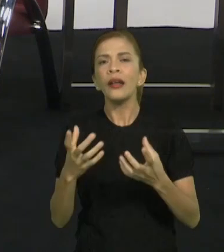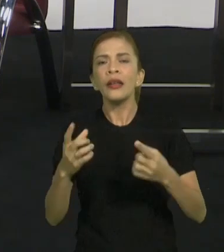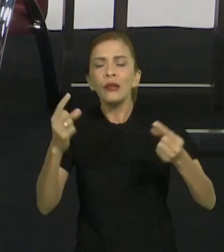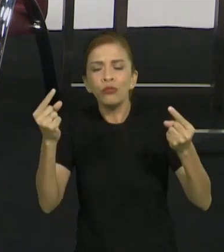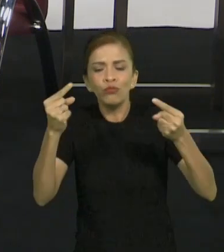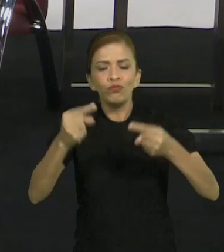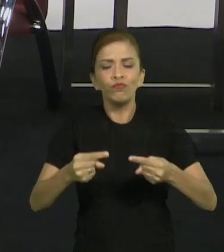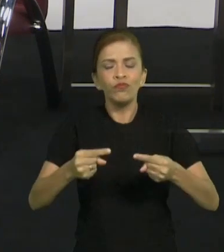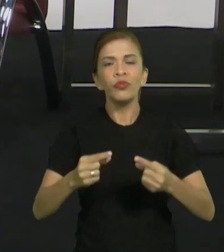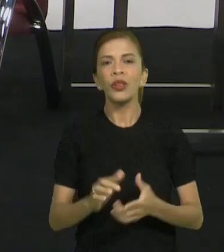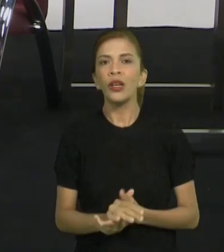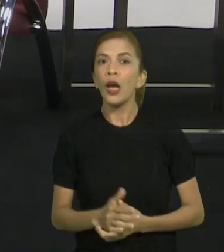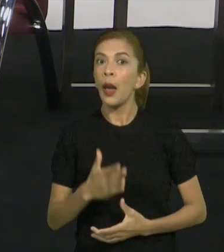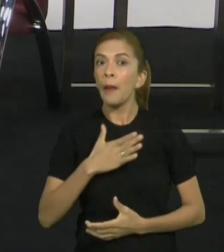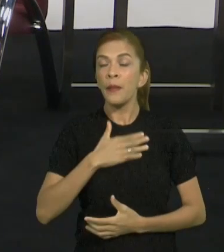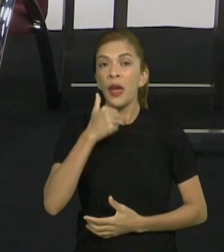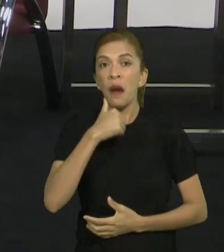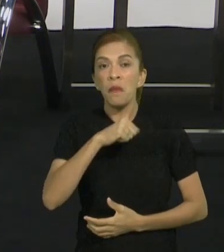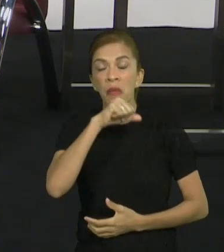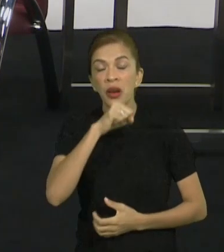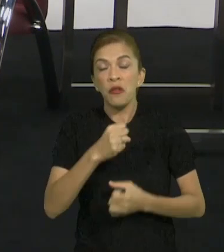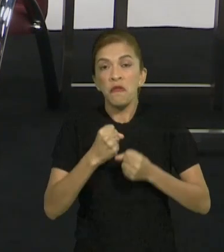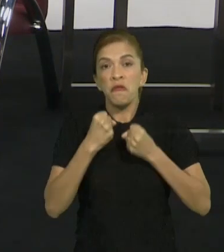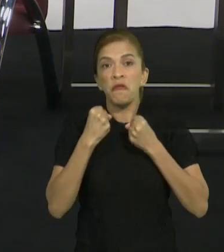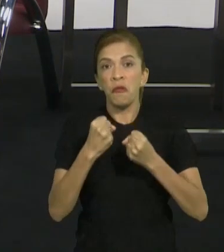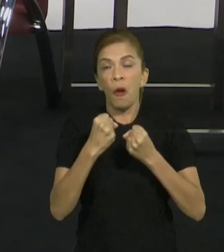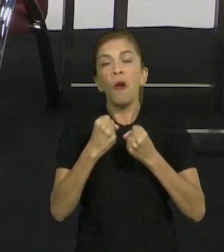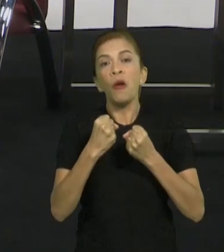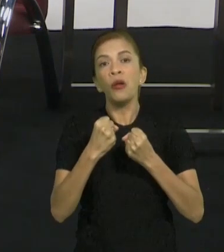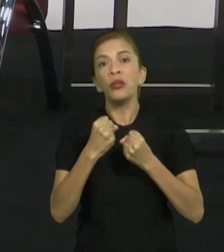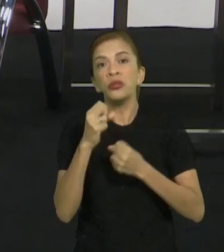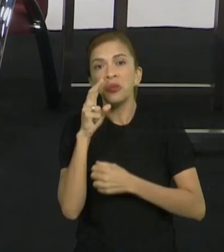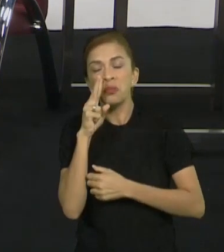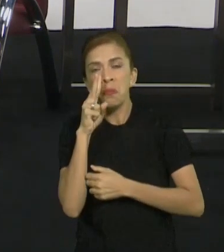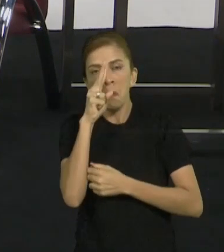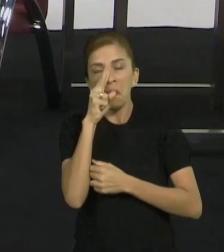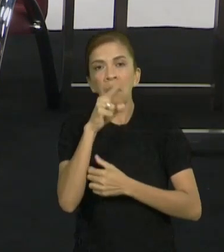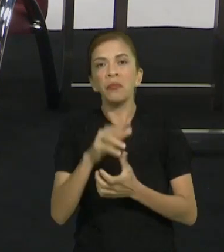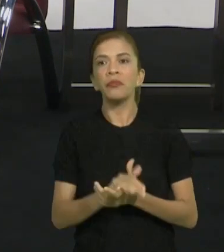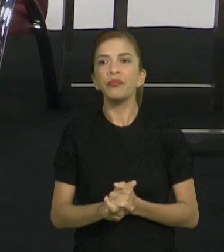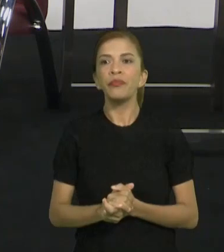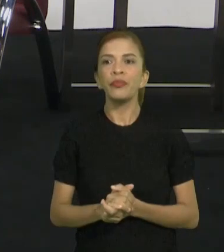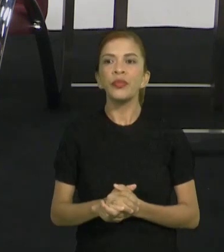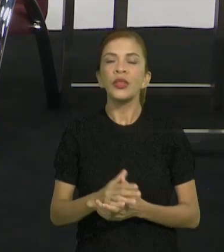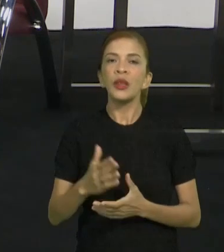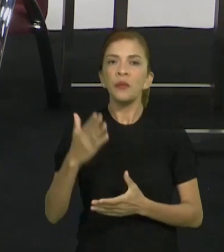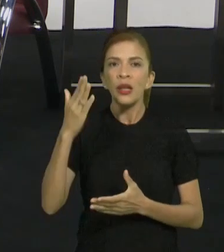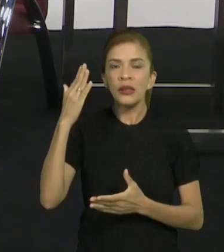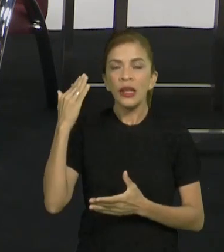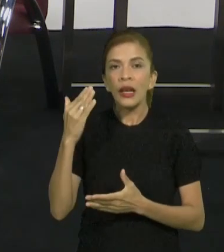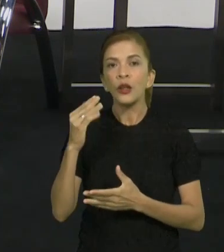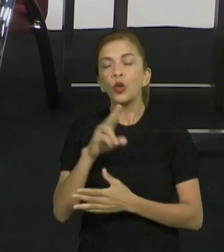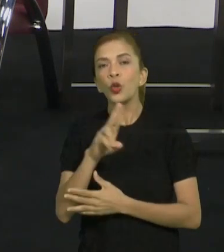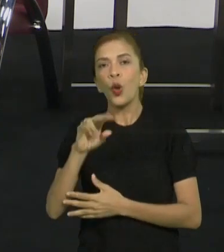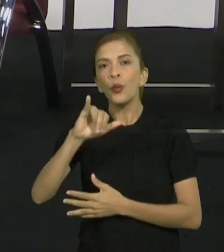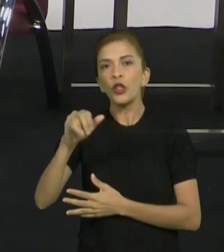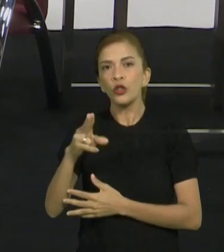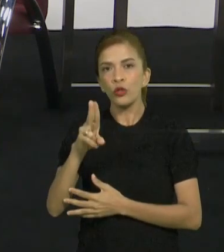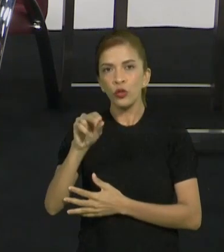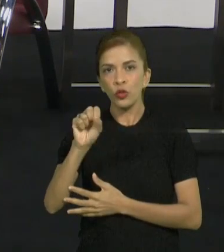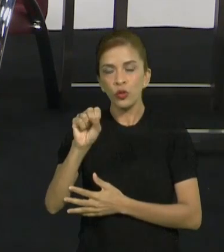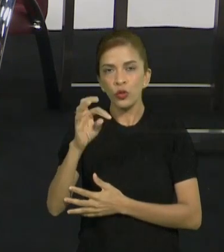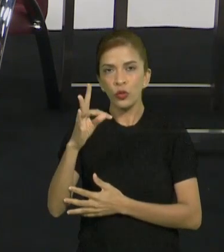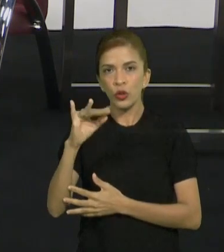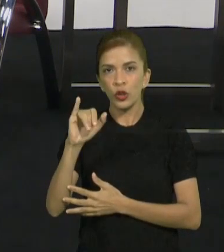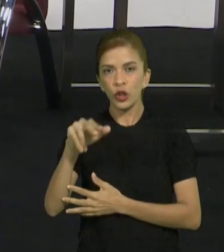mulher forte, de fibra, porque há 29 anos Como atrás... Como é que era a mãe dela? Justina, a Justina Baima. Há 29